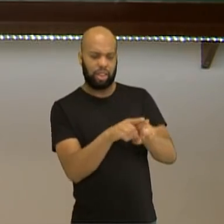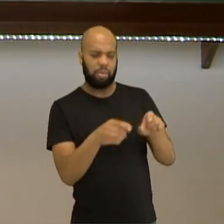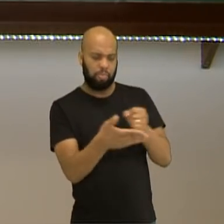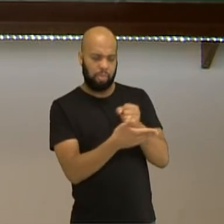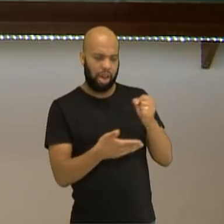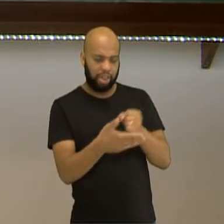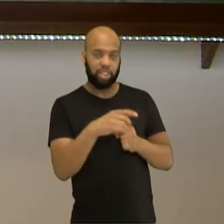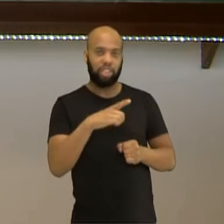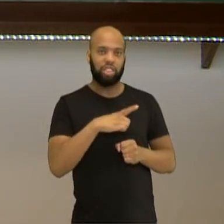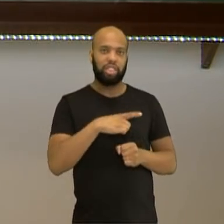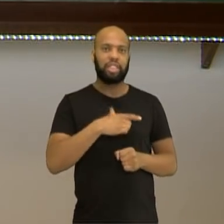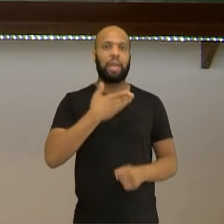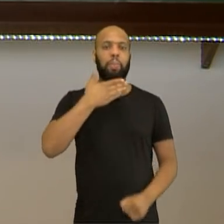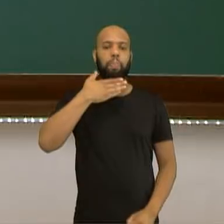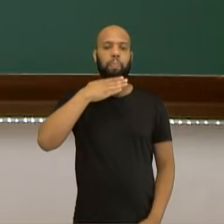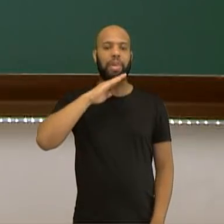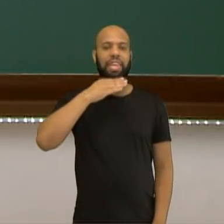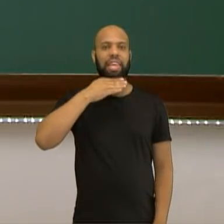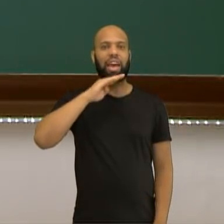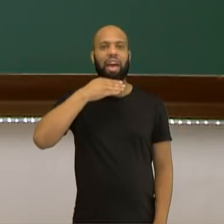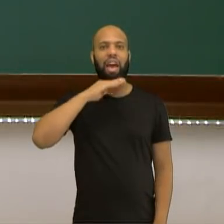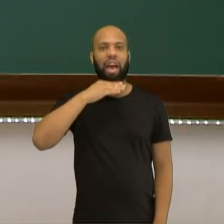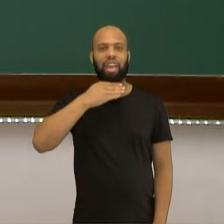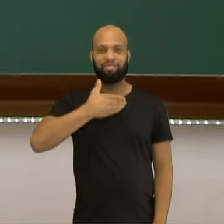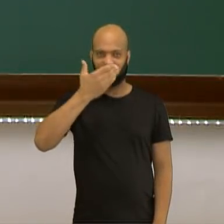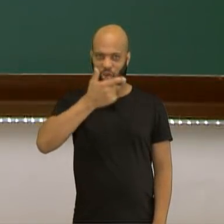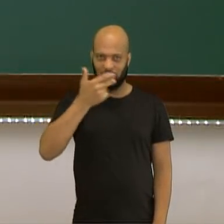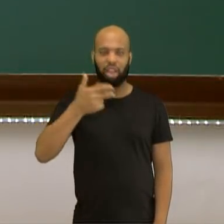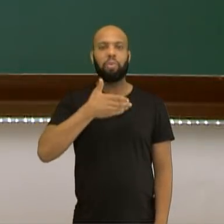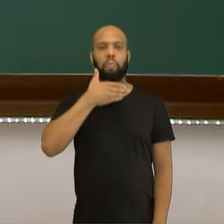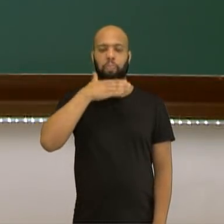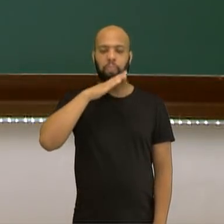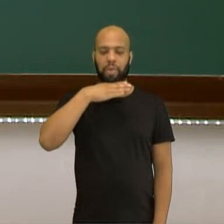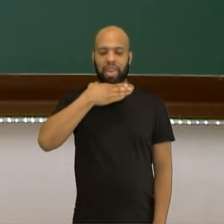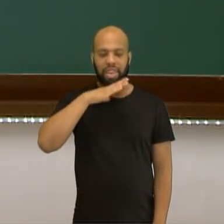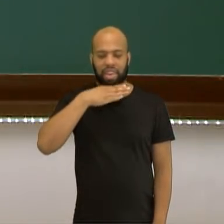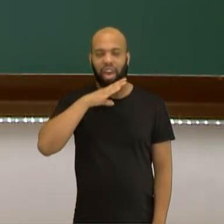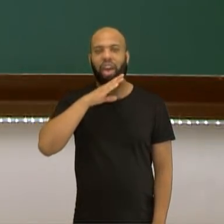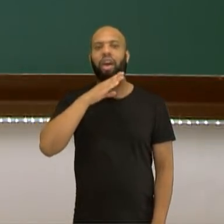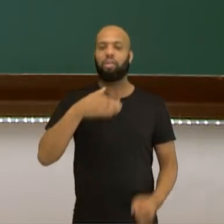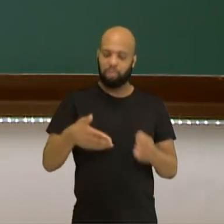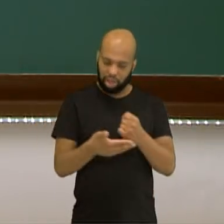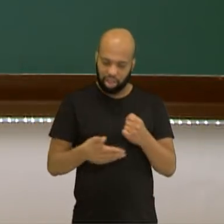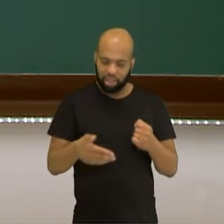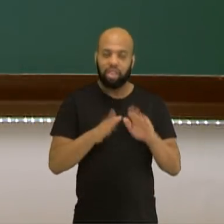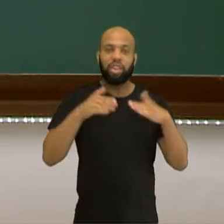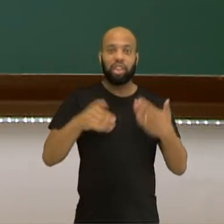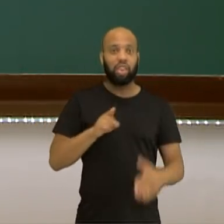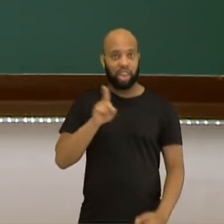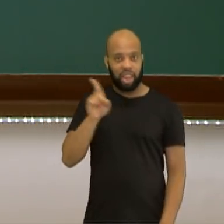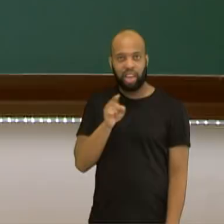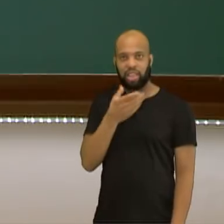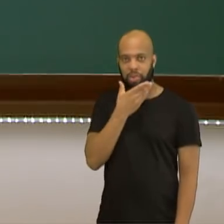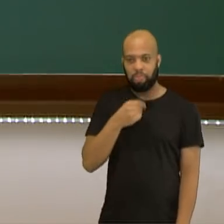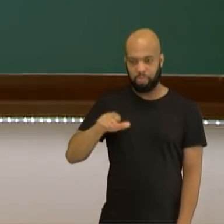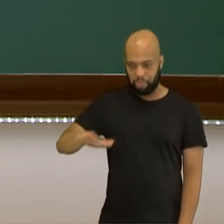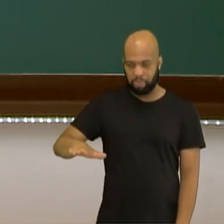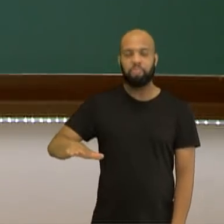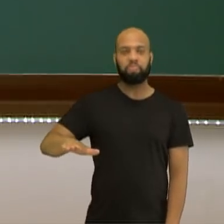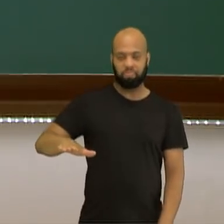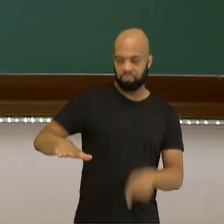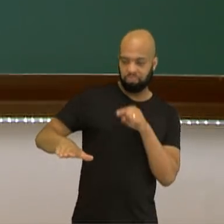manga. Esse moço que a gente vai conhecer a seguir, quando ele era pequeno, né, quando